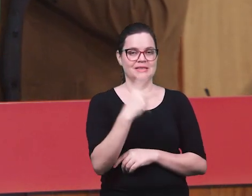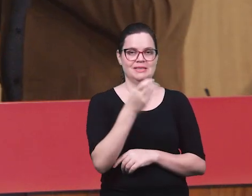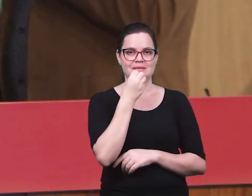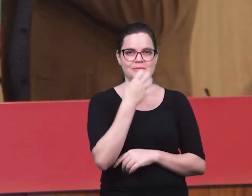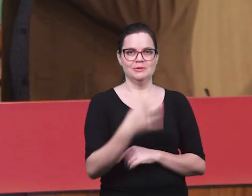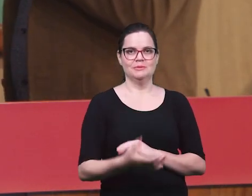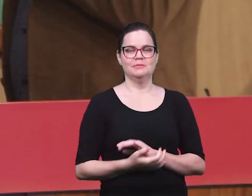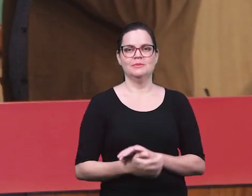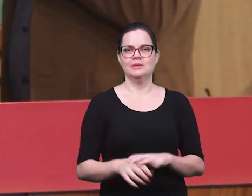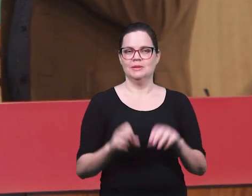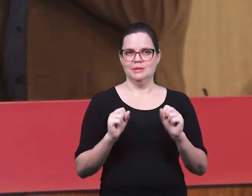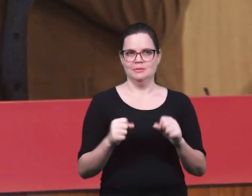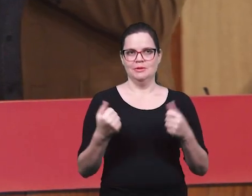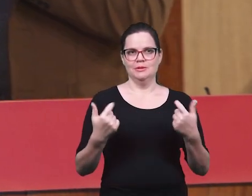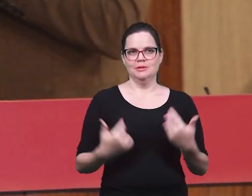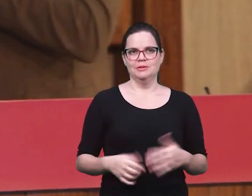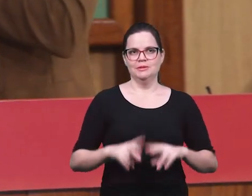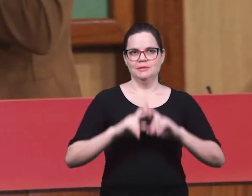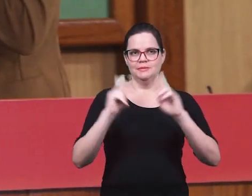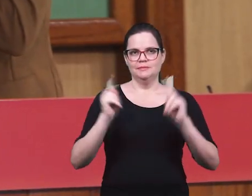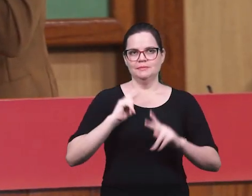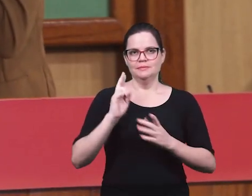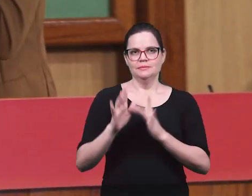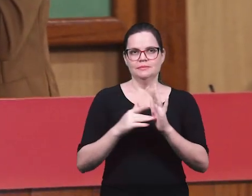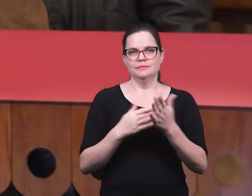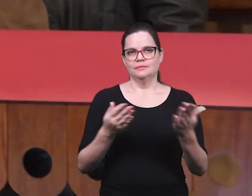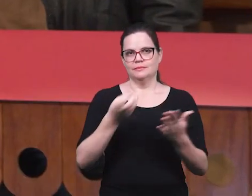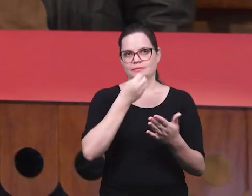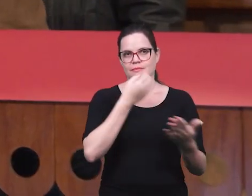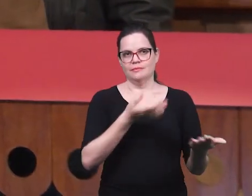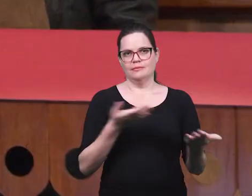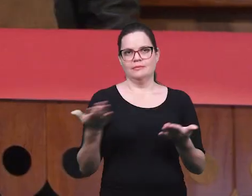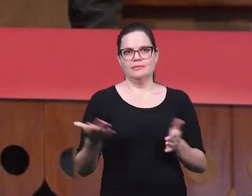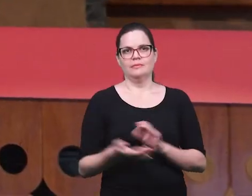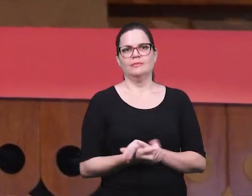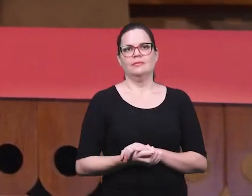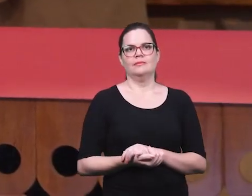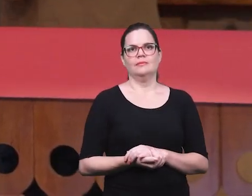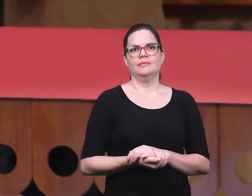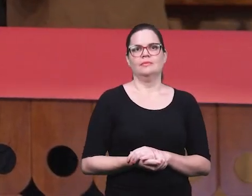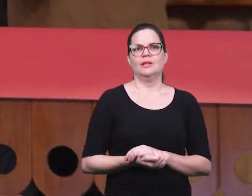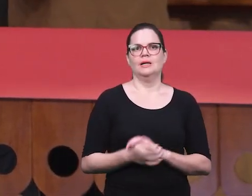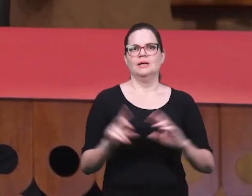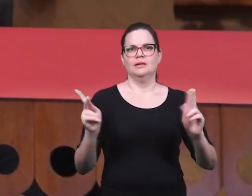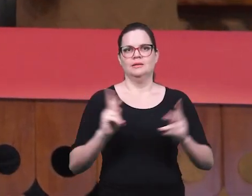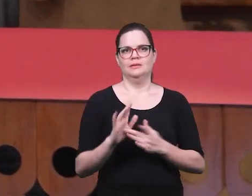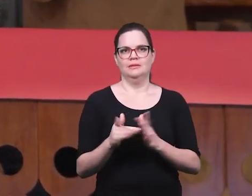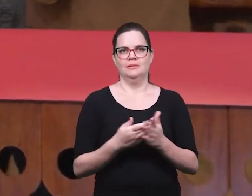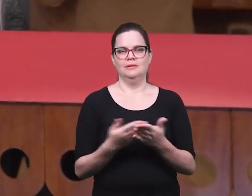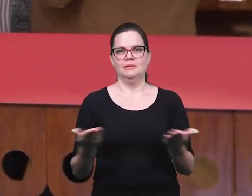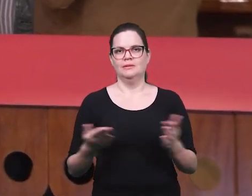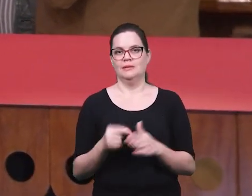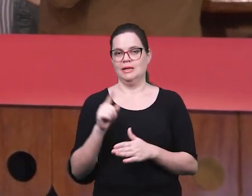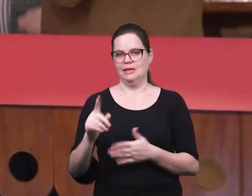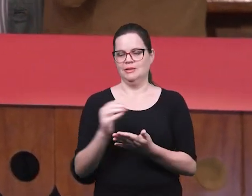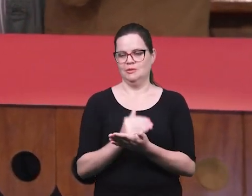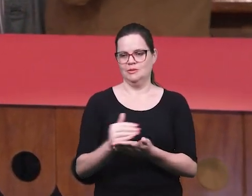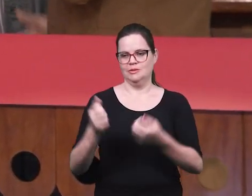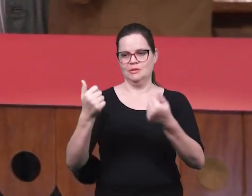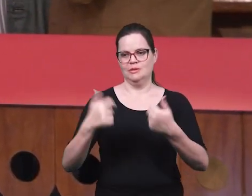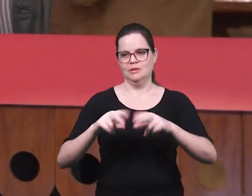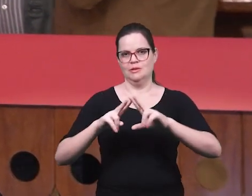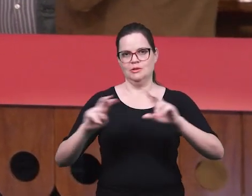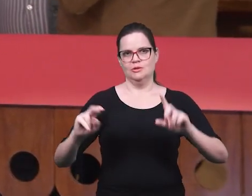aqui. Pastor Clinton, Pai do Senhor, bem-vindo aqui. Senhor, nós estamos com o mestre aqui que fala sobre salvação esse tempo